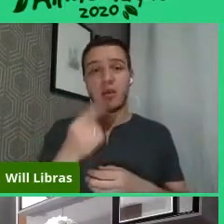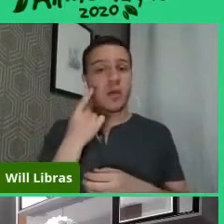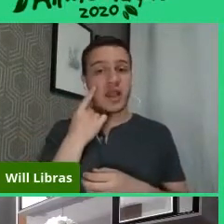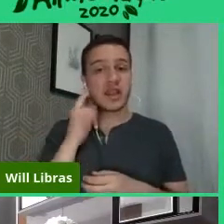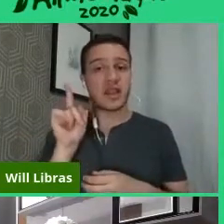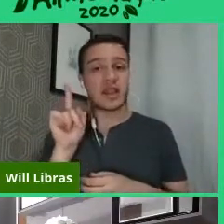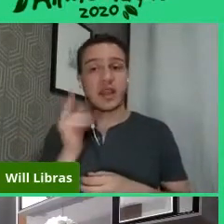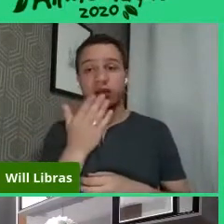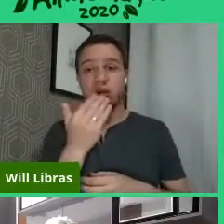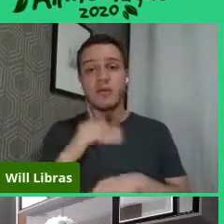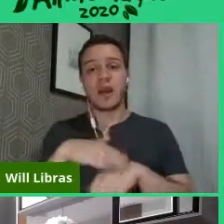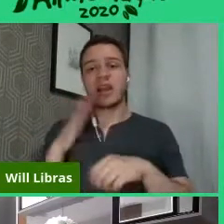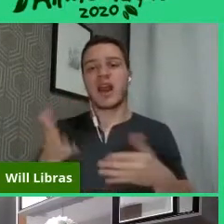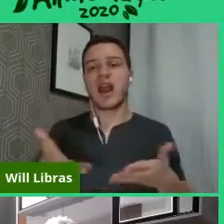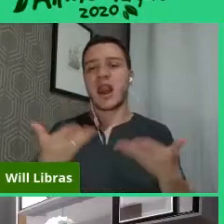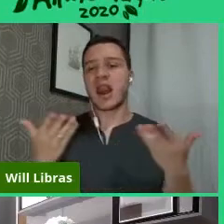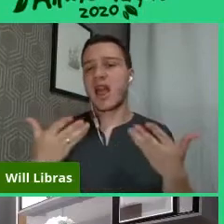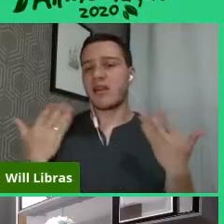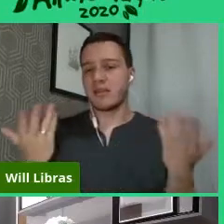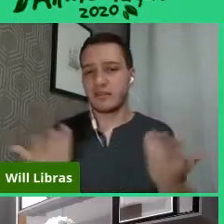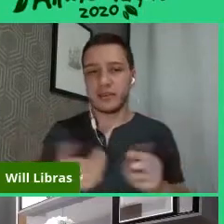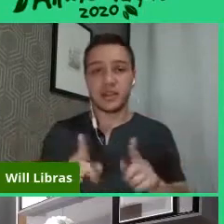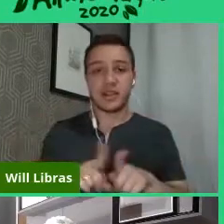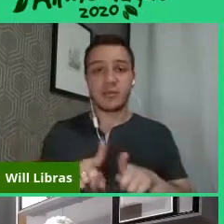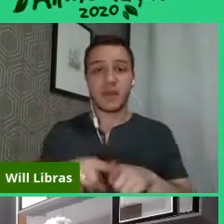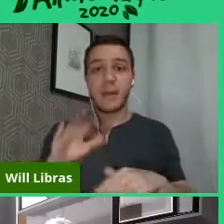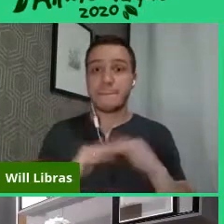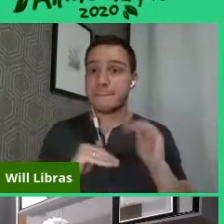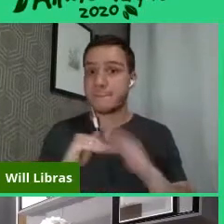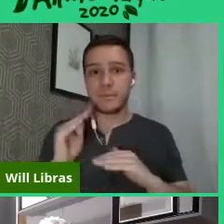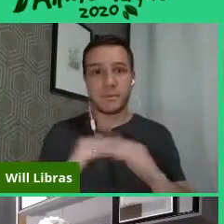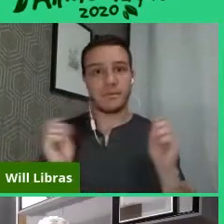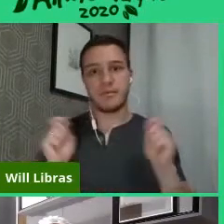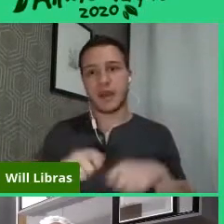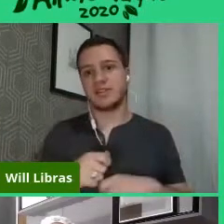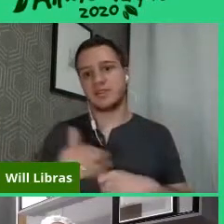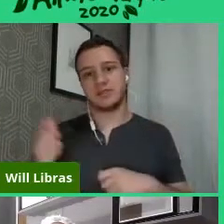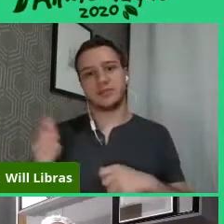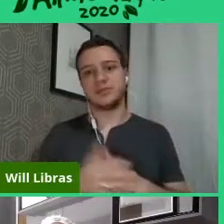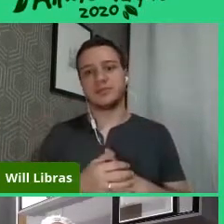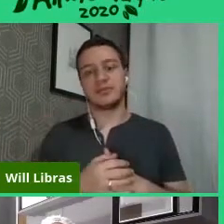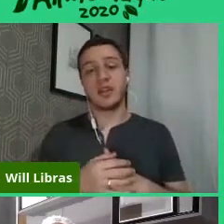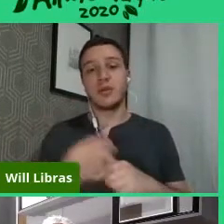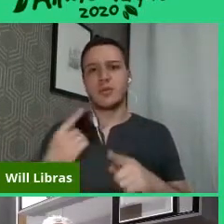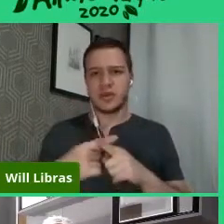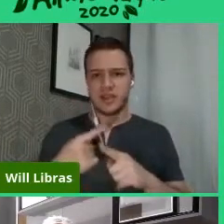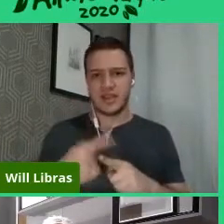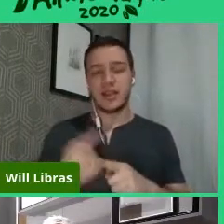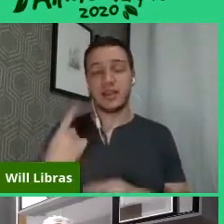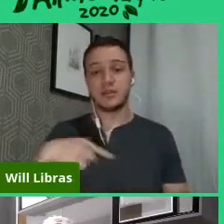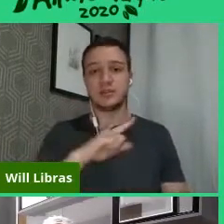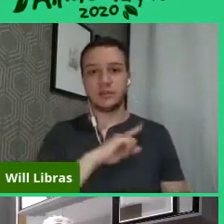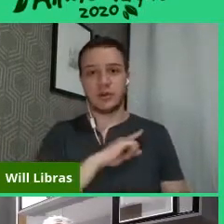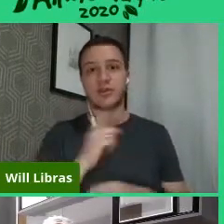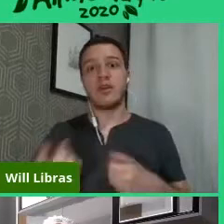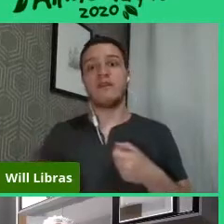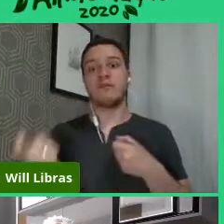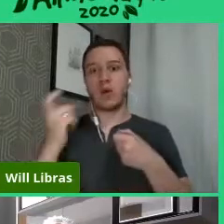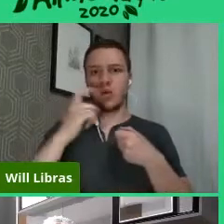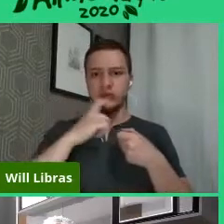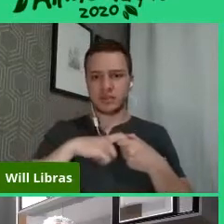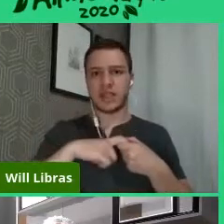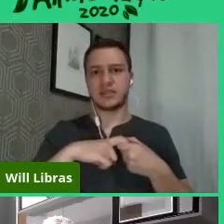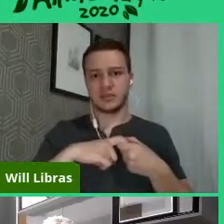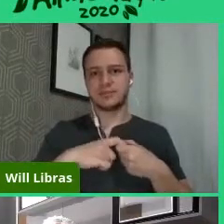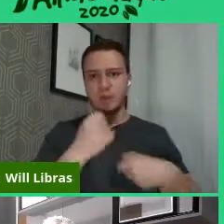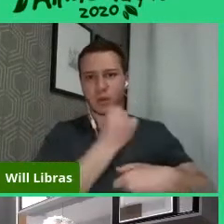vocês hoje uma alternativa de jantar mais leve, né, e mais prático também, porque por